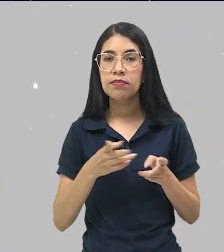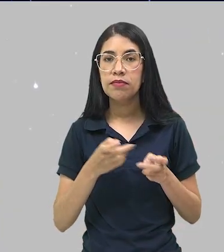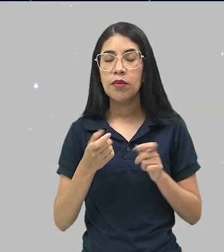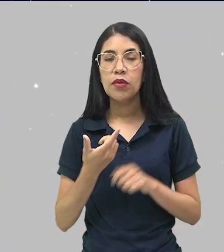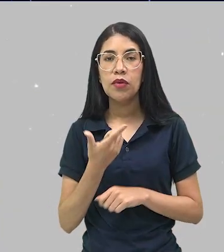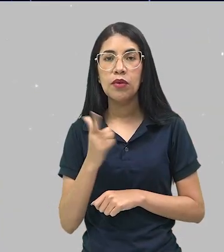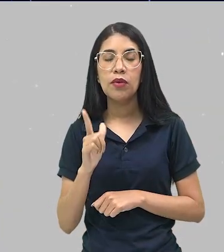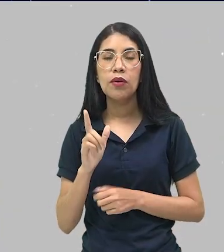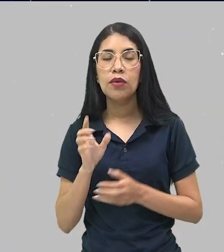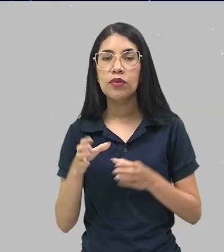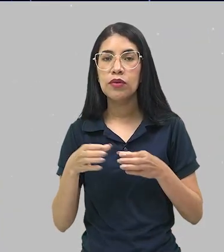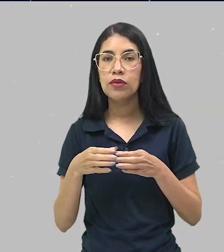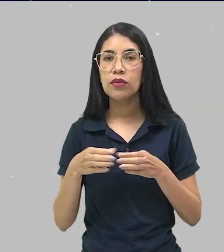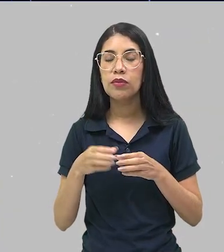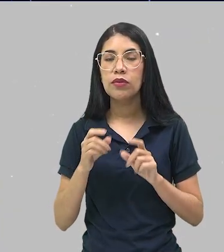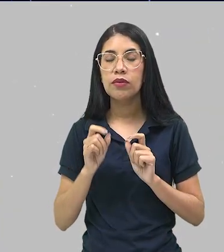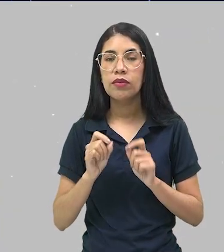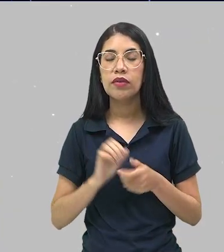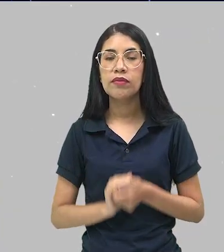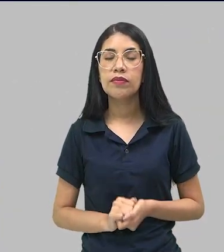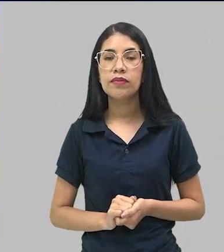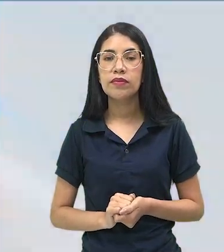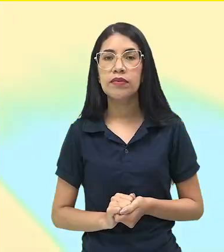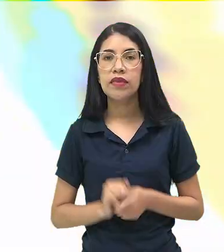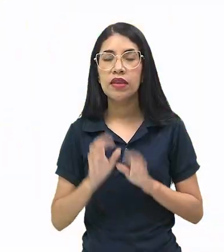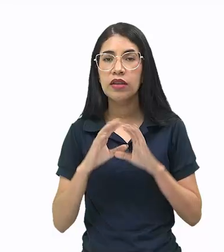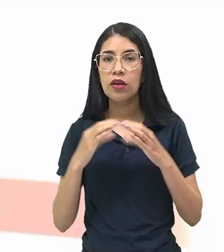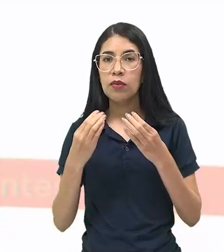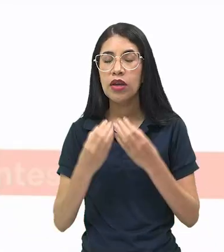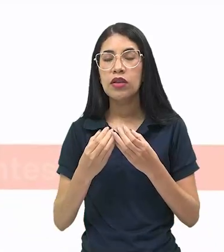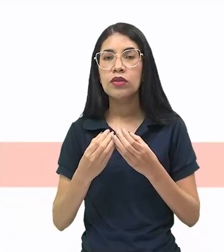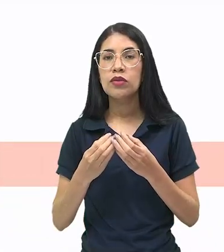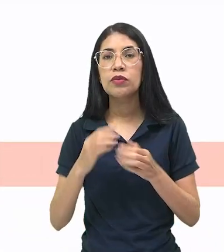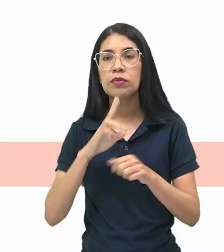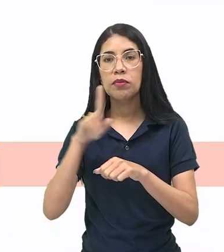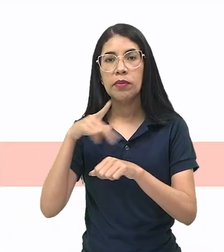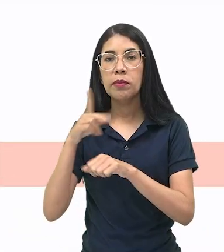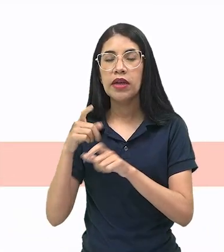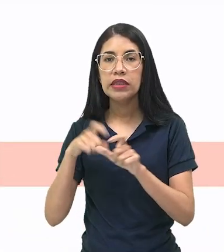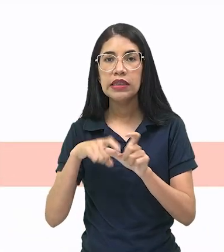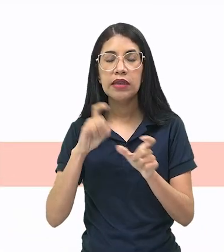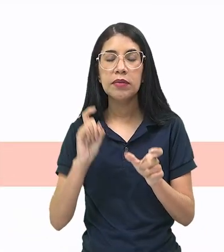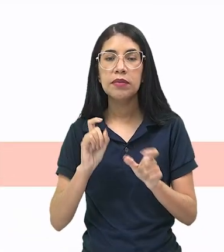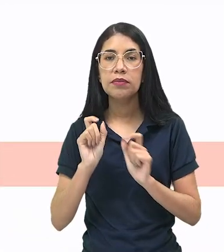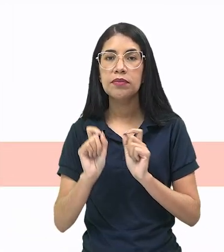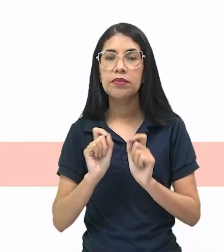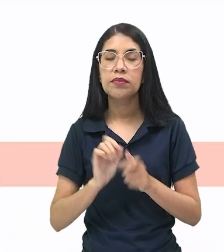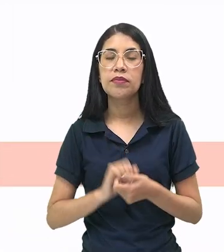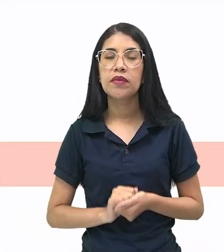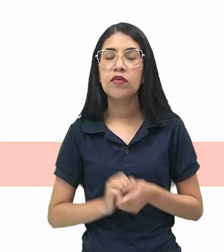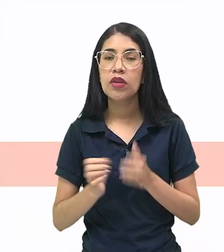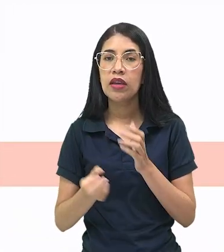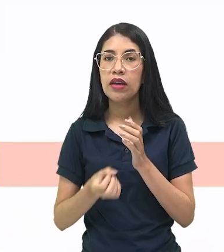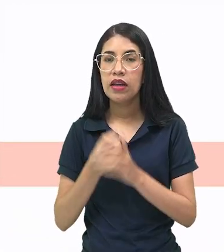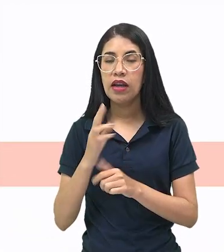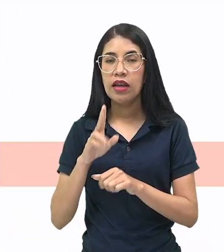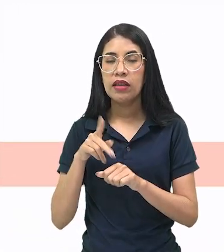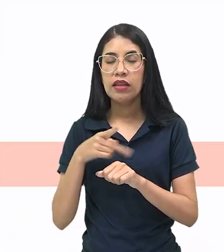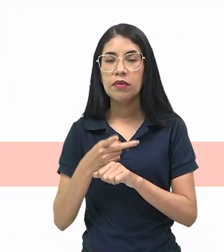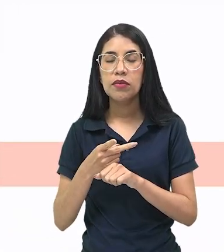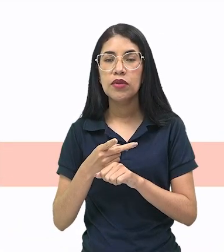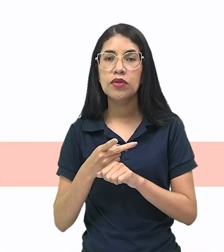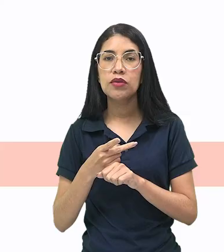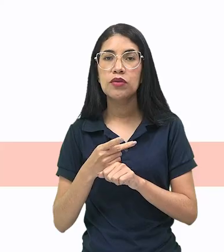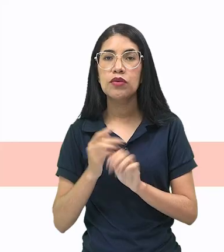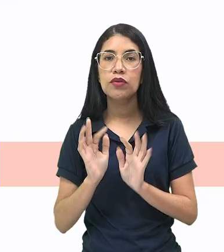também a questão da Comunidade dos Estados Independentes, né, que foi ali criada a partir do